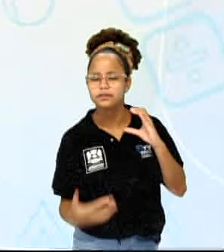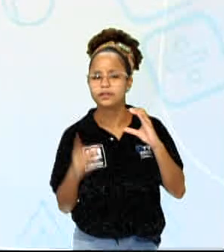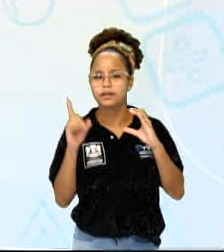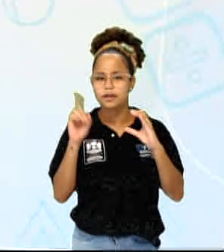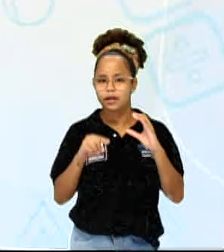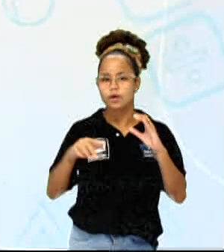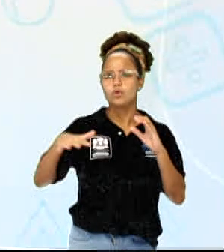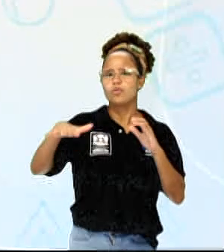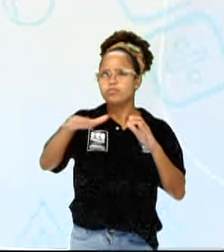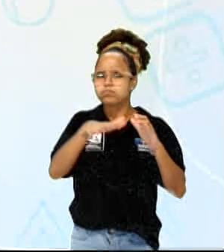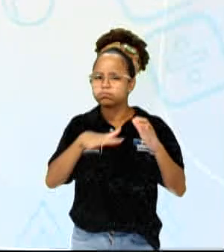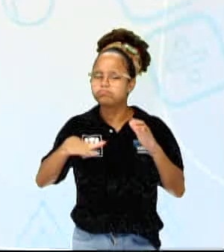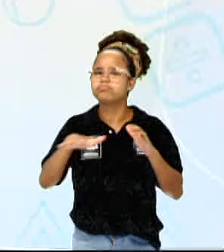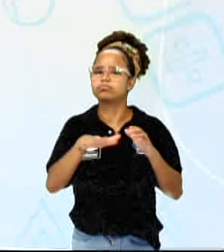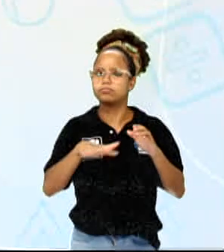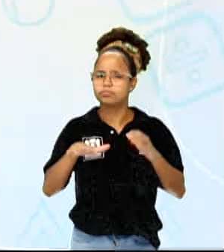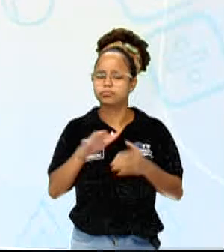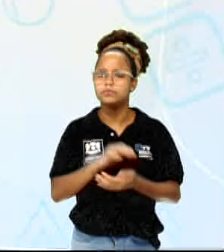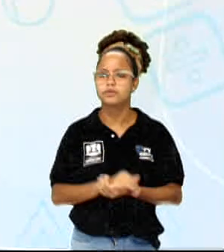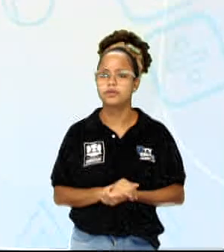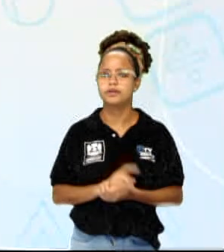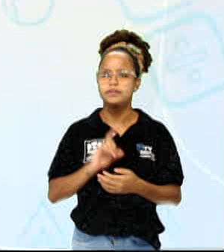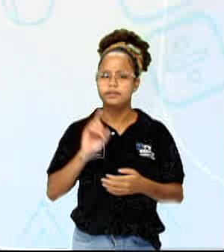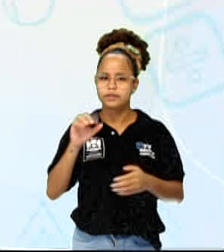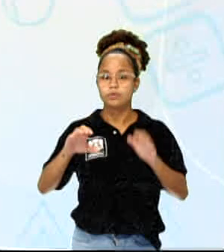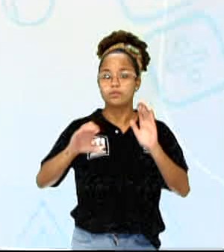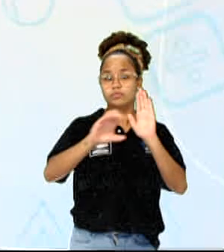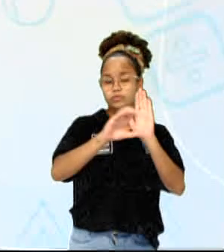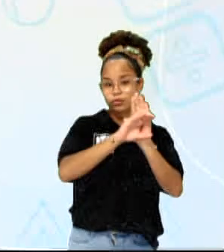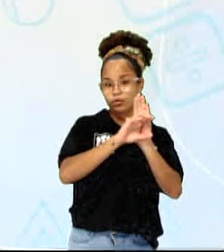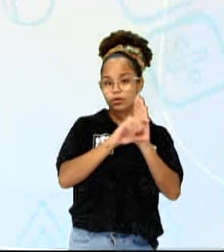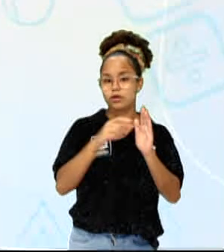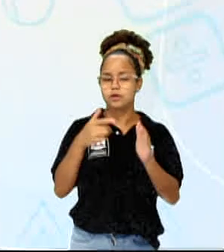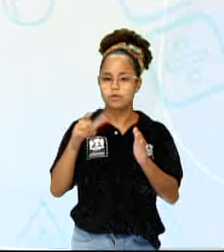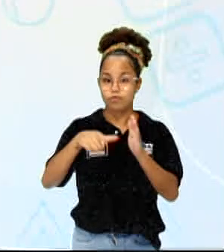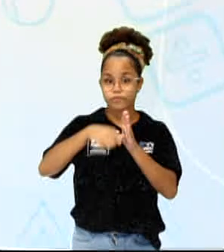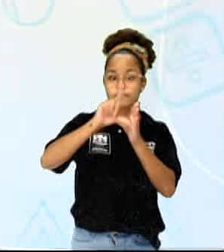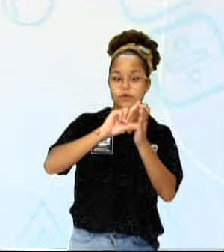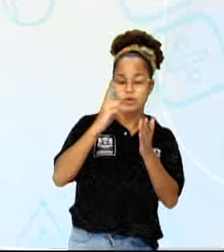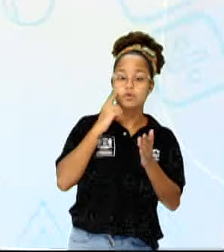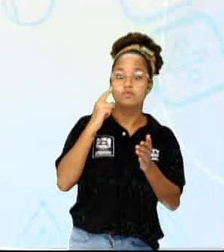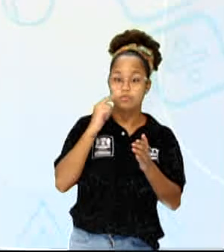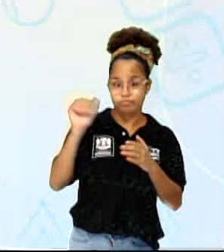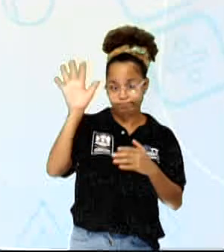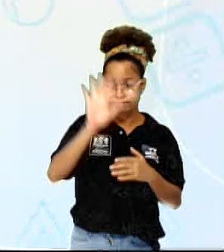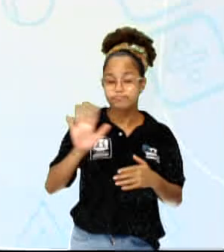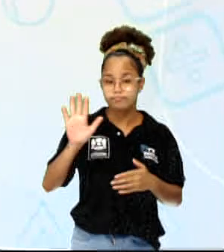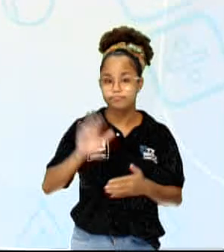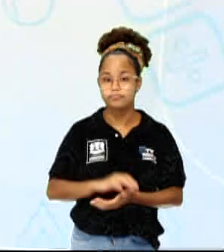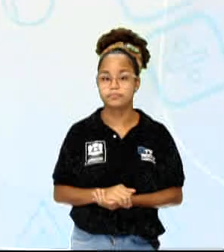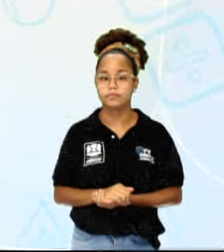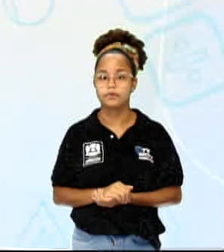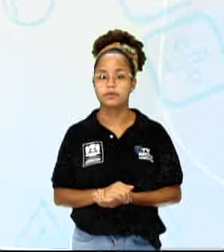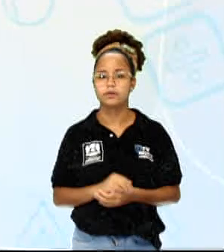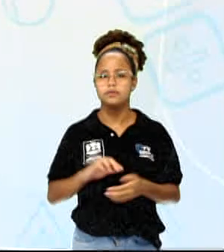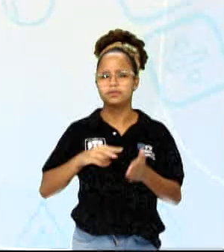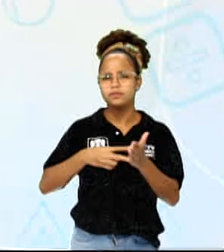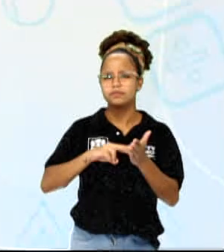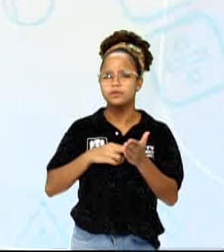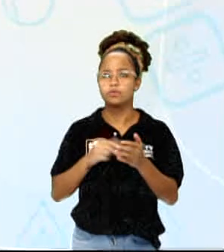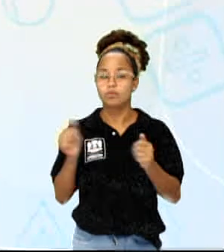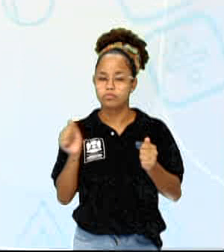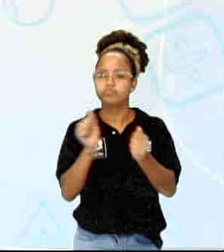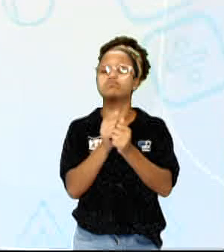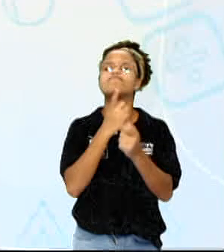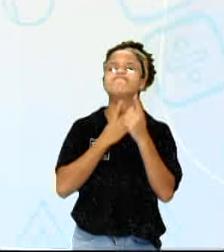popular, por uma Constituição que é elaborada, como vimos anteriormente, né, a Constituição, em conformidade com a vontade do